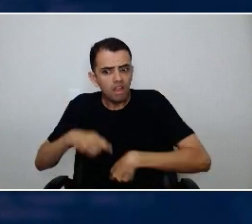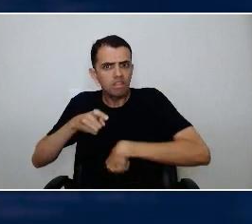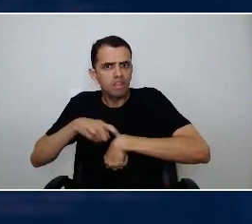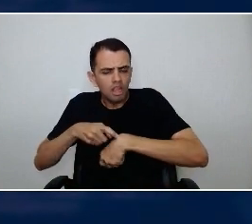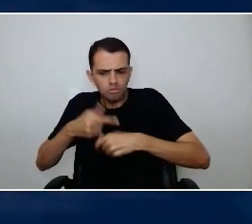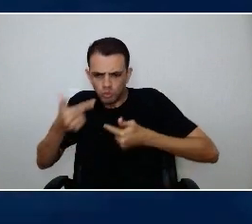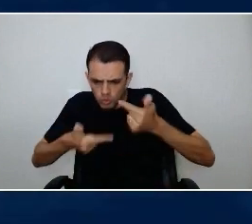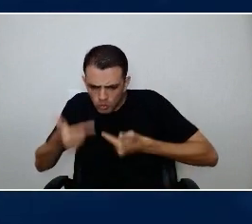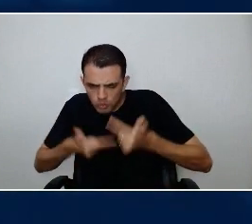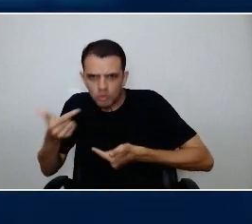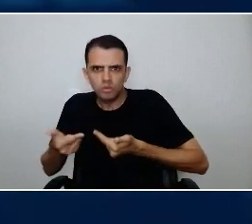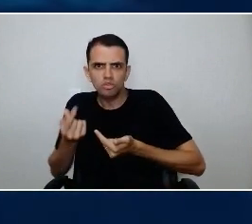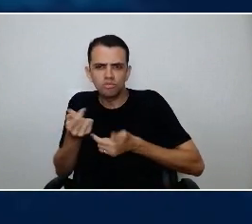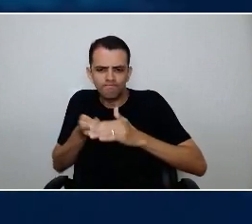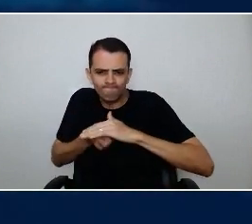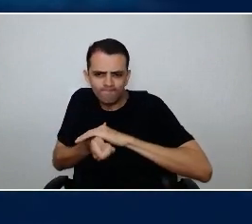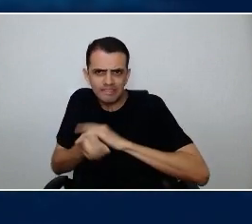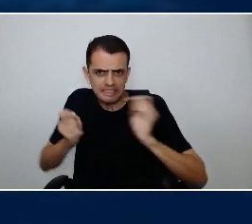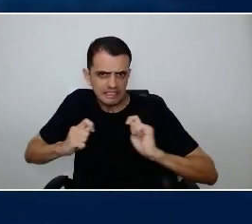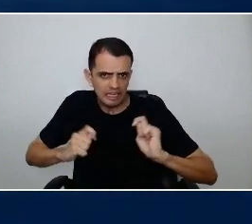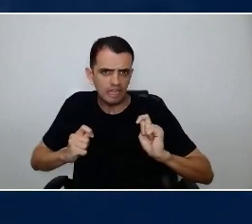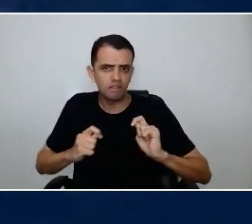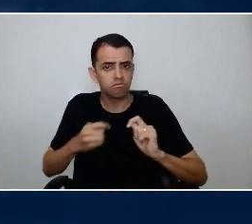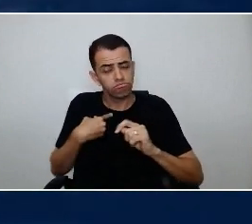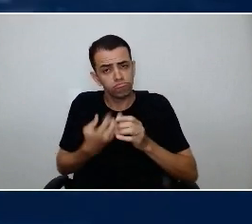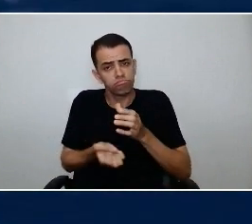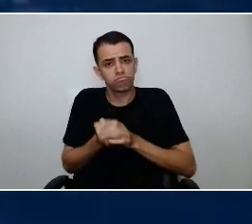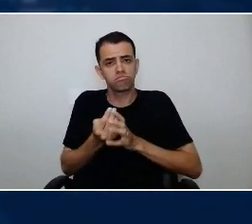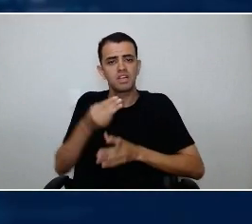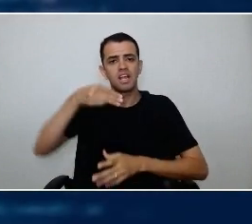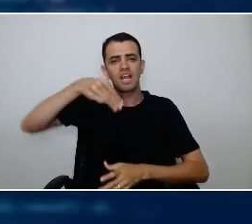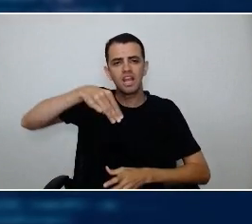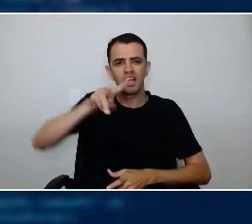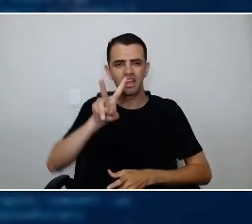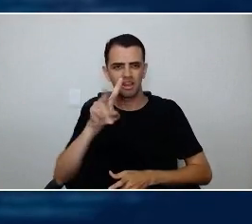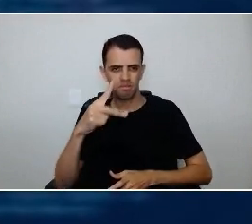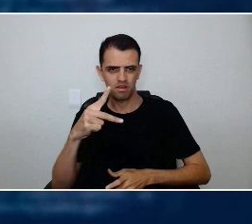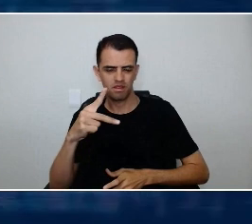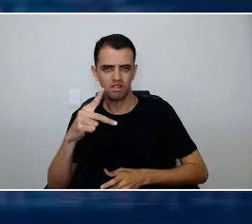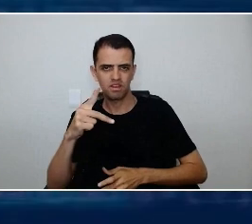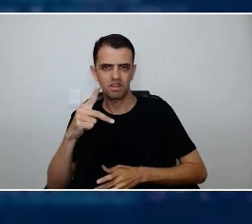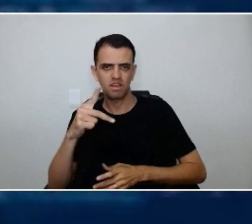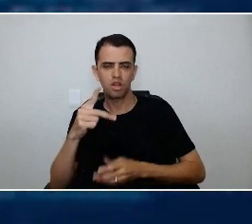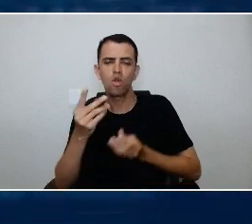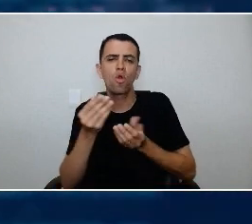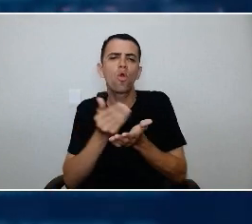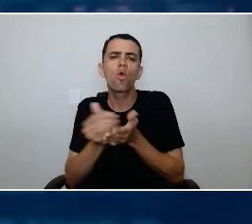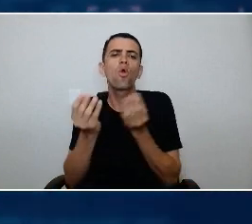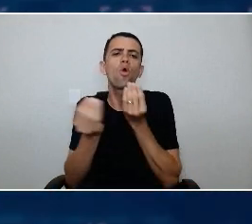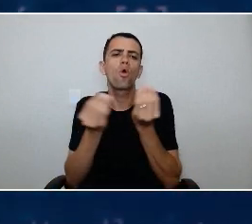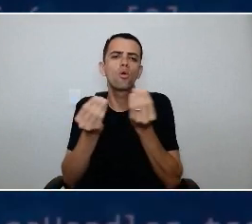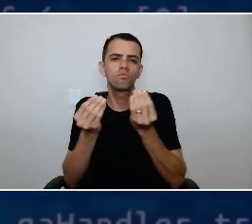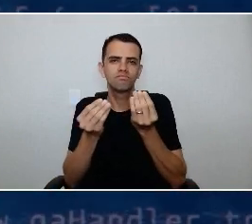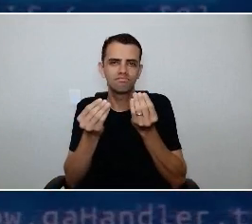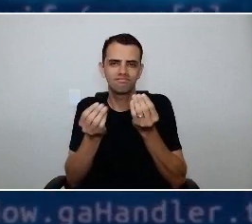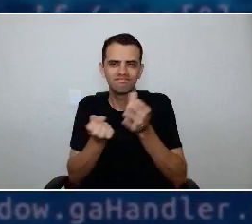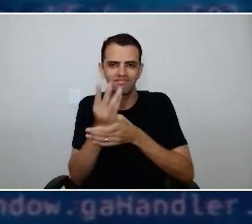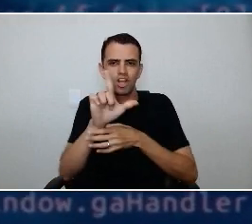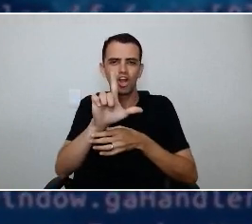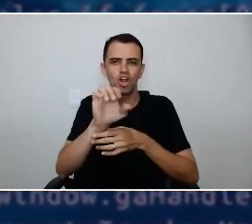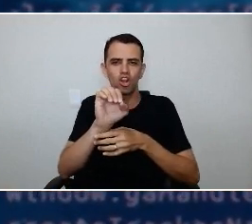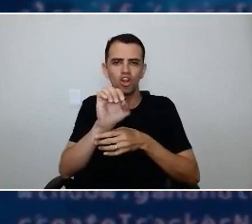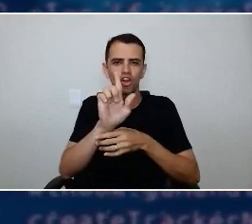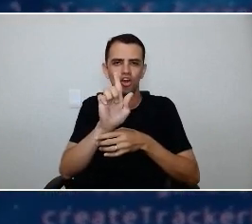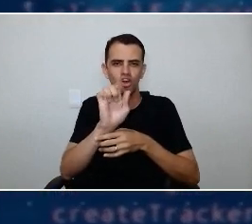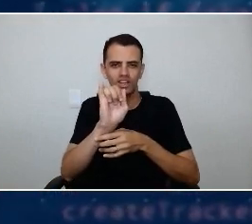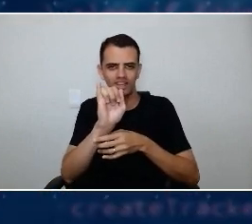comecei com meu meu MVP o que então com esse MVP eu comecei com login eu comecei